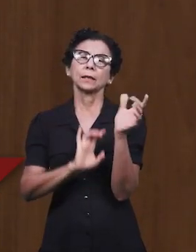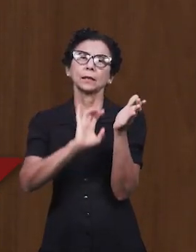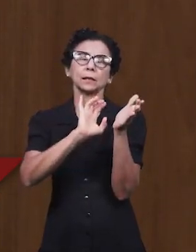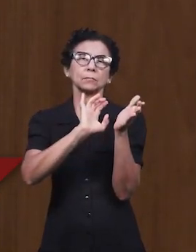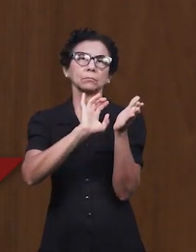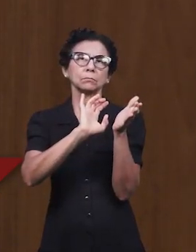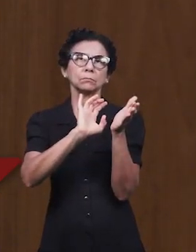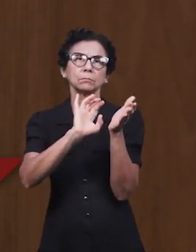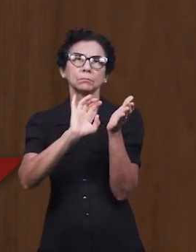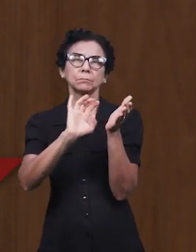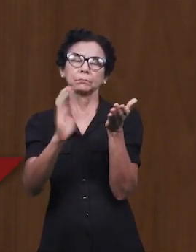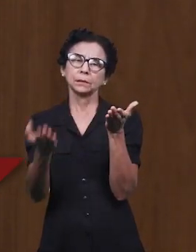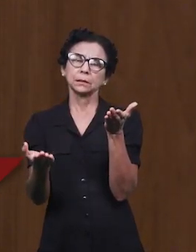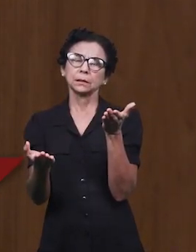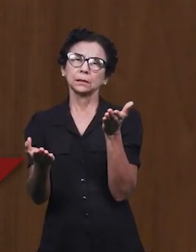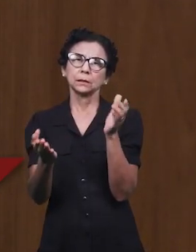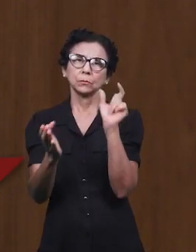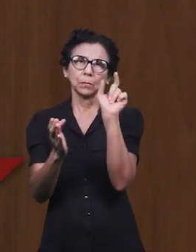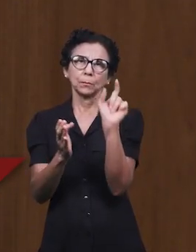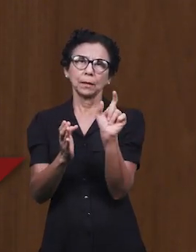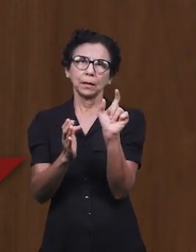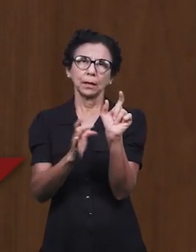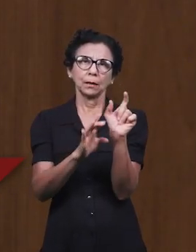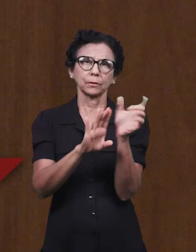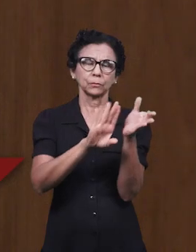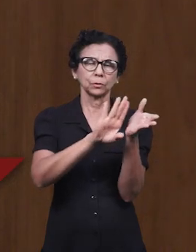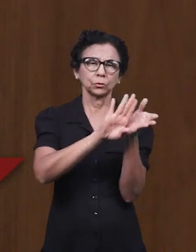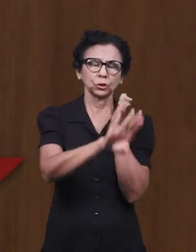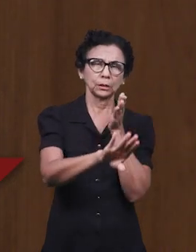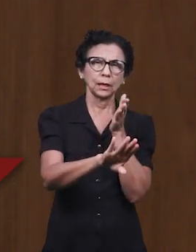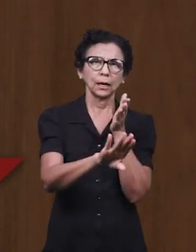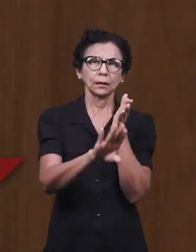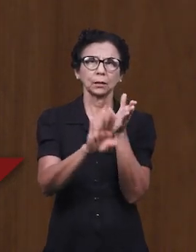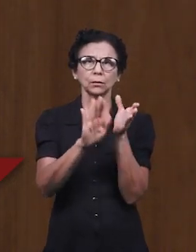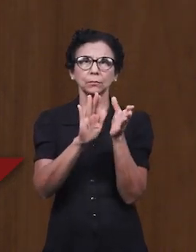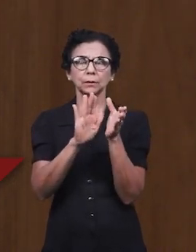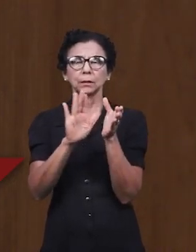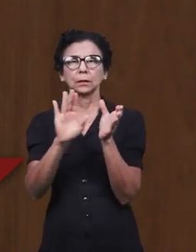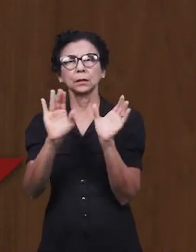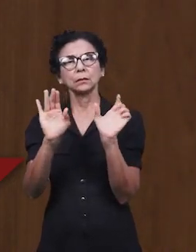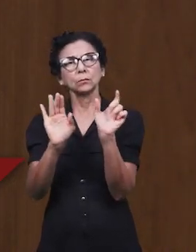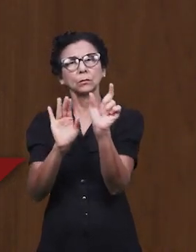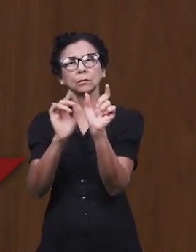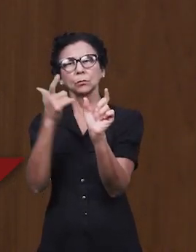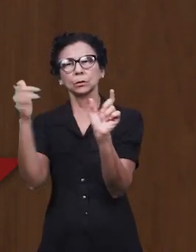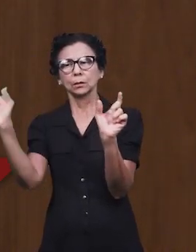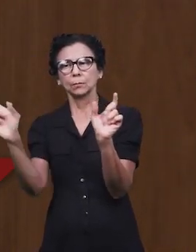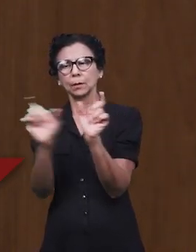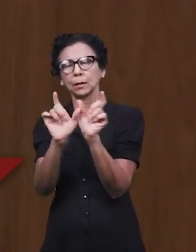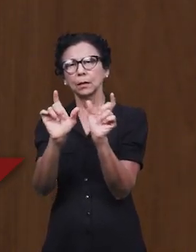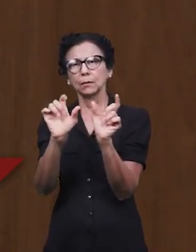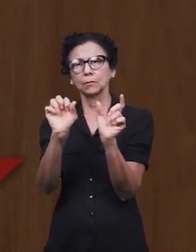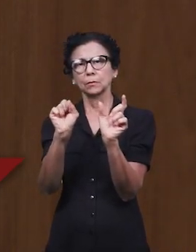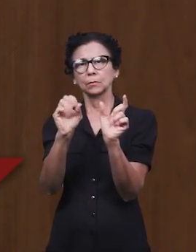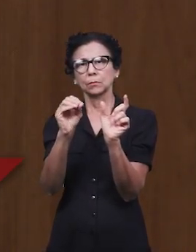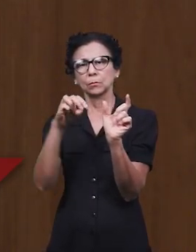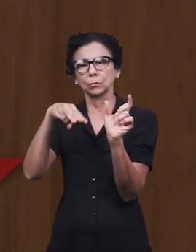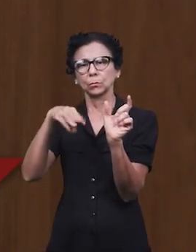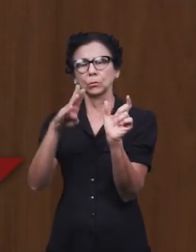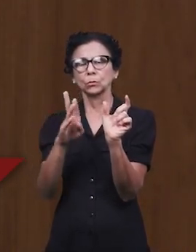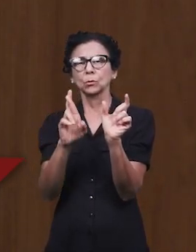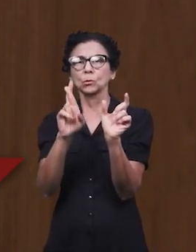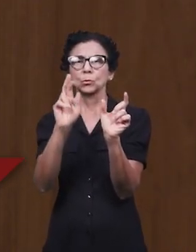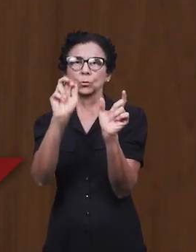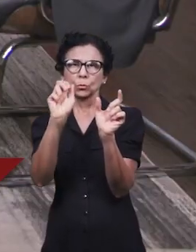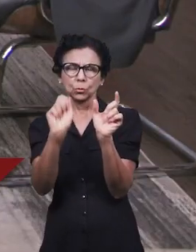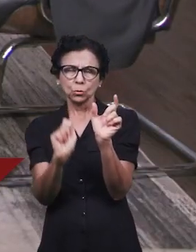sombra. Então, a sombra, aquilo que estava no oculto... E que foi tirado da sombra. Foi tirado da sombra, que é a revelação. Amém.